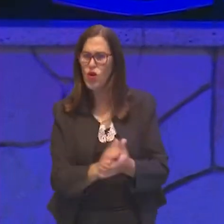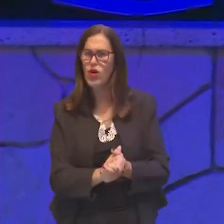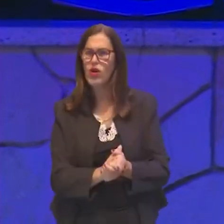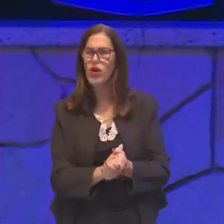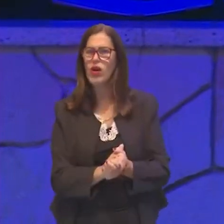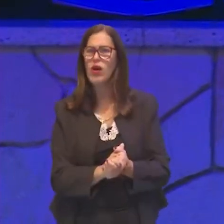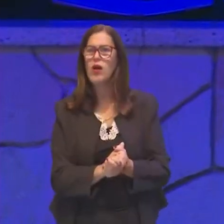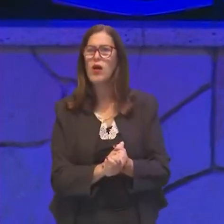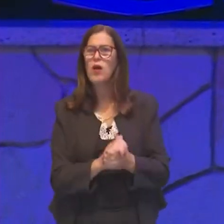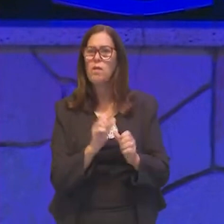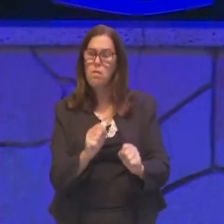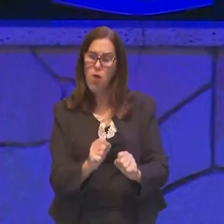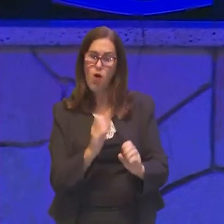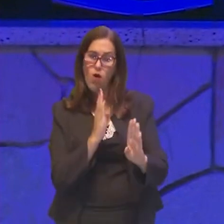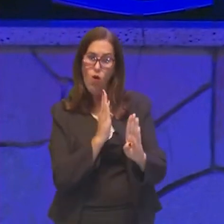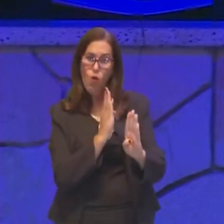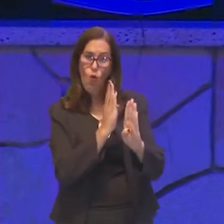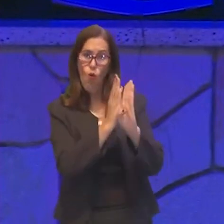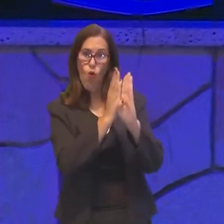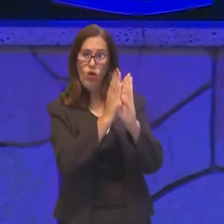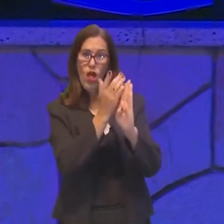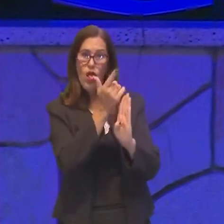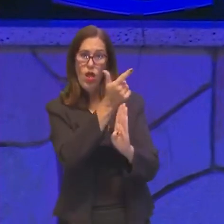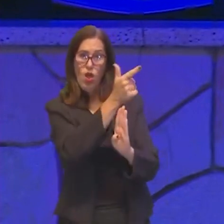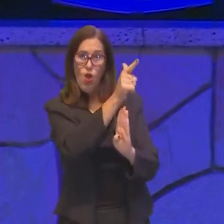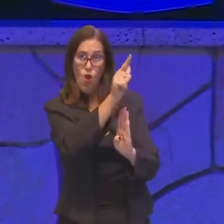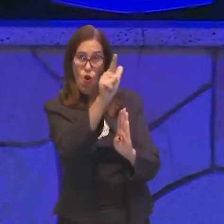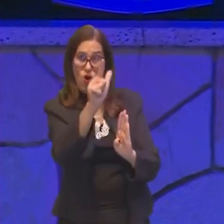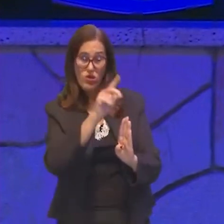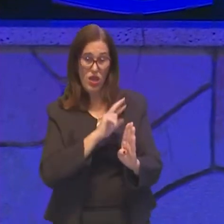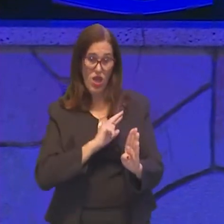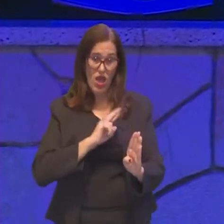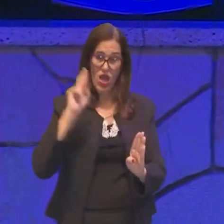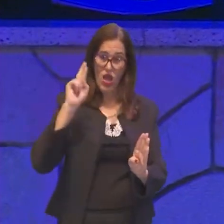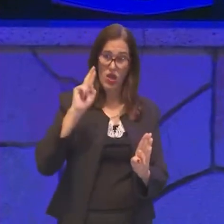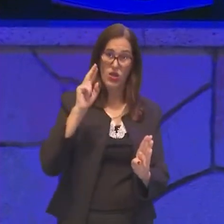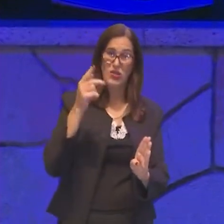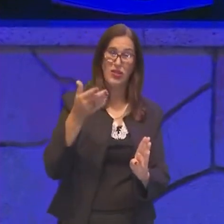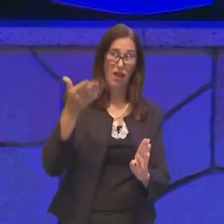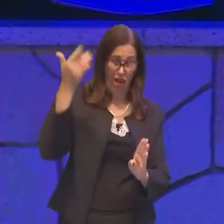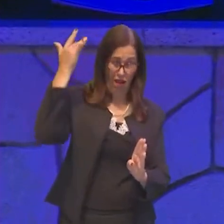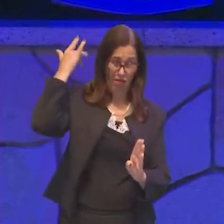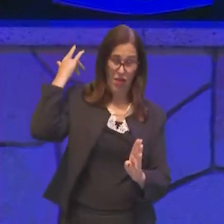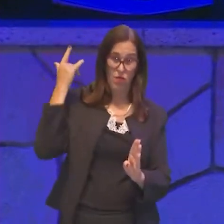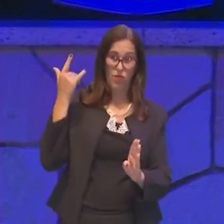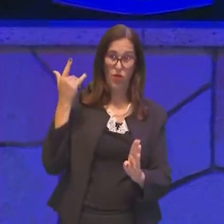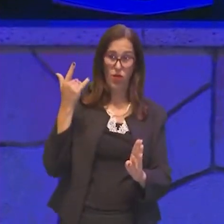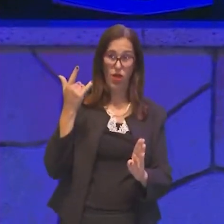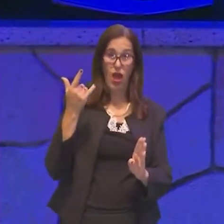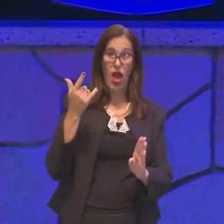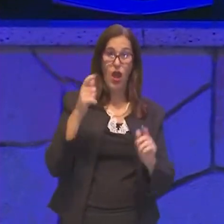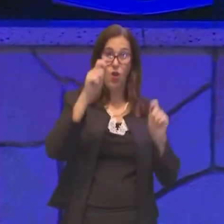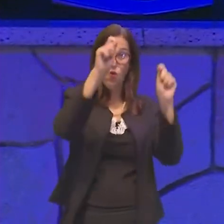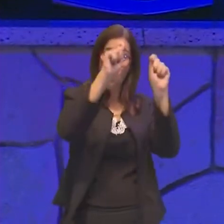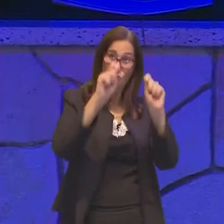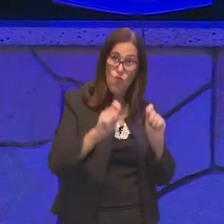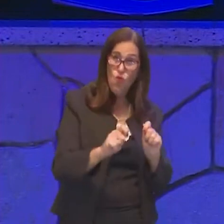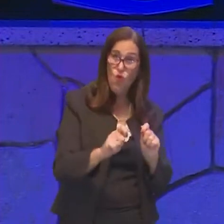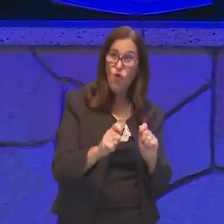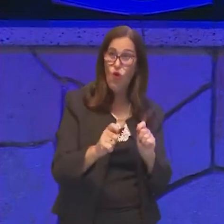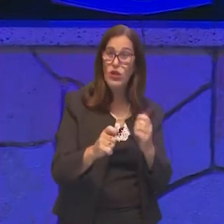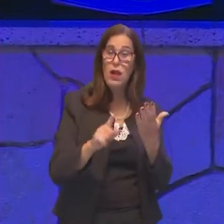pode ser encontrada em outras religiosidades daquele tempo, uma figura mitológica, como outras